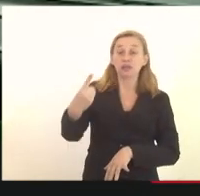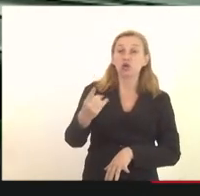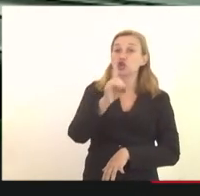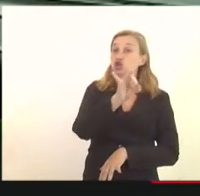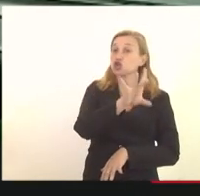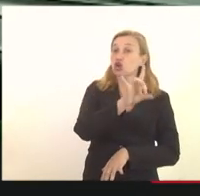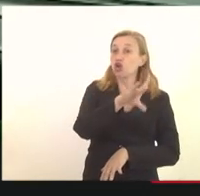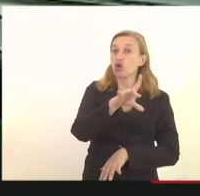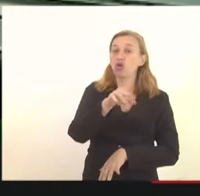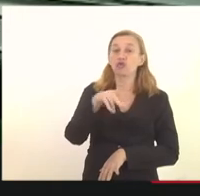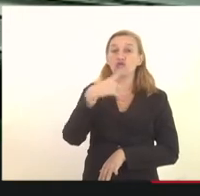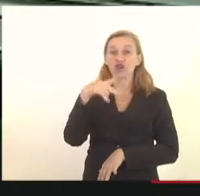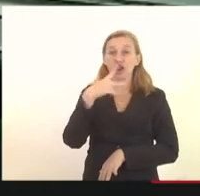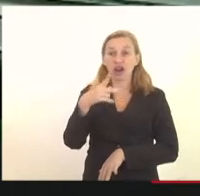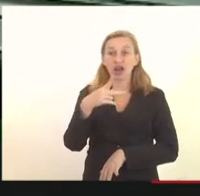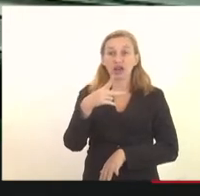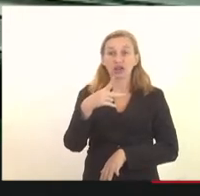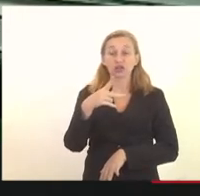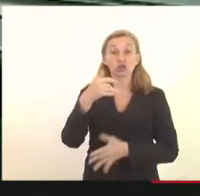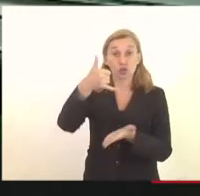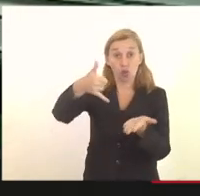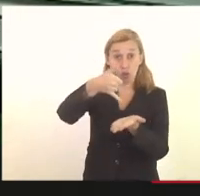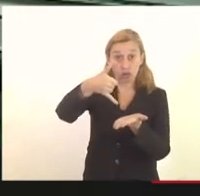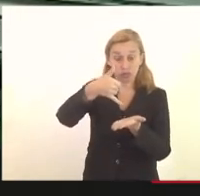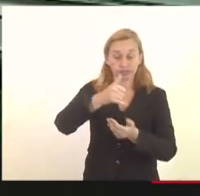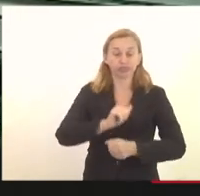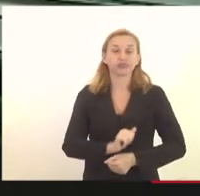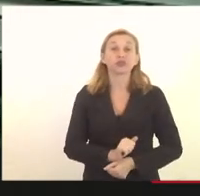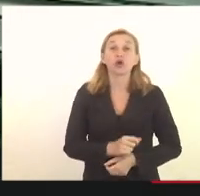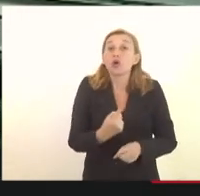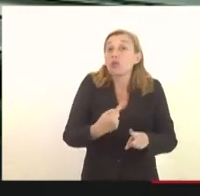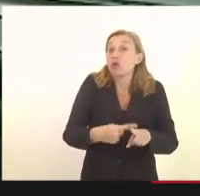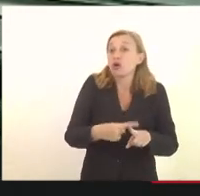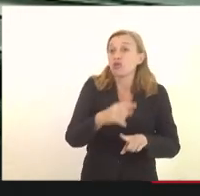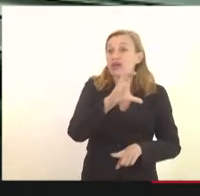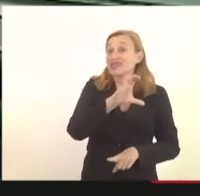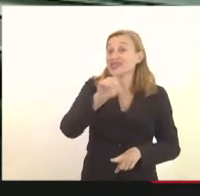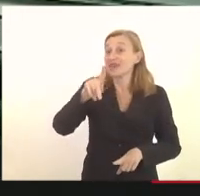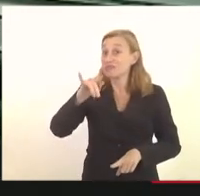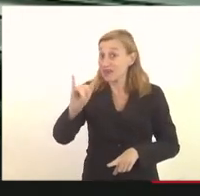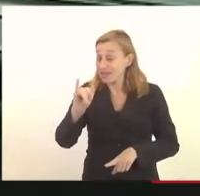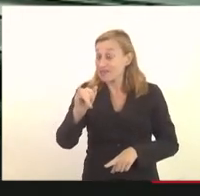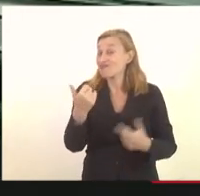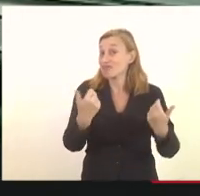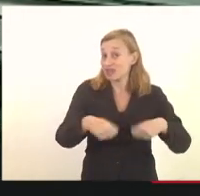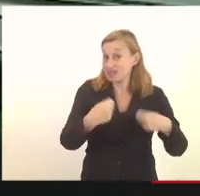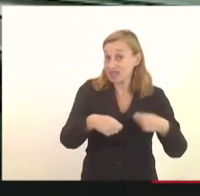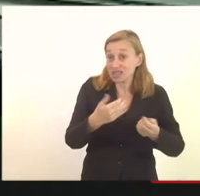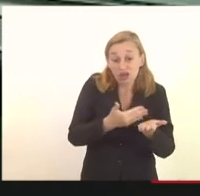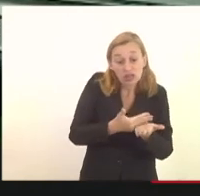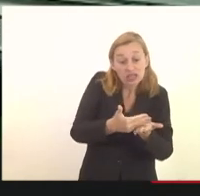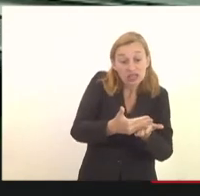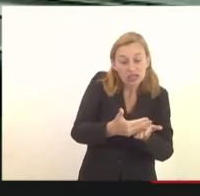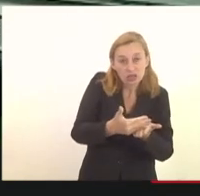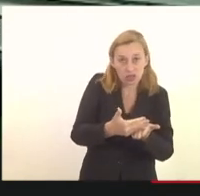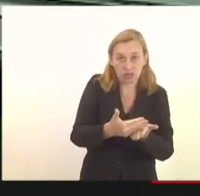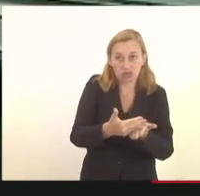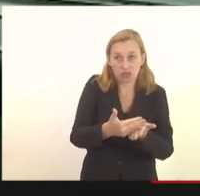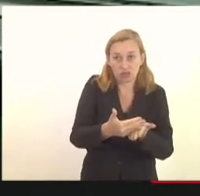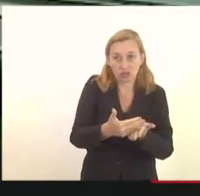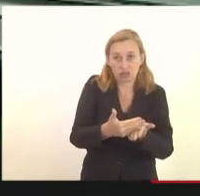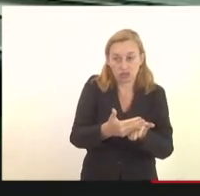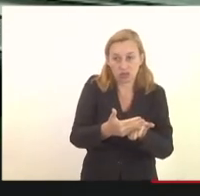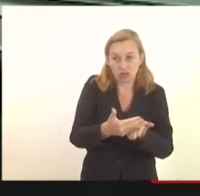capítulo do óleo. Porque uma CPI tem que ter início, meio e